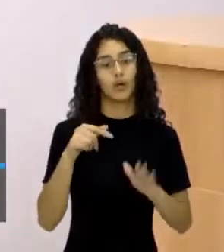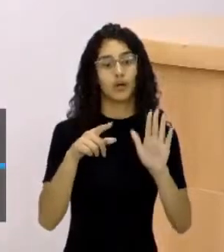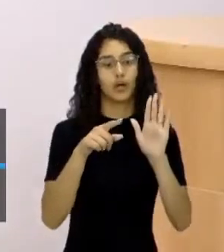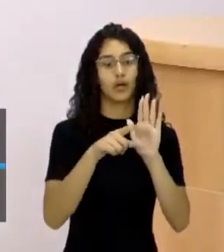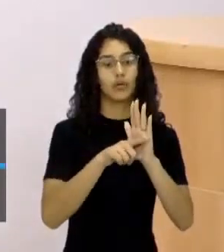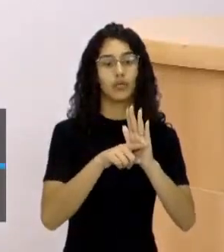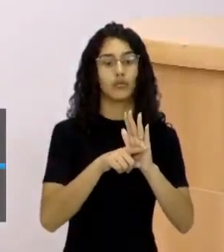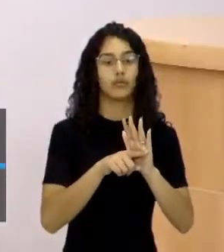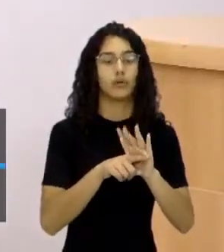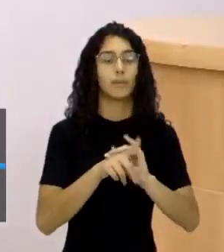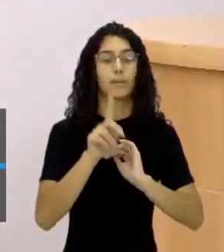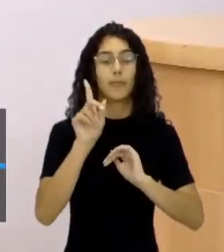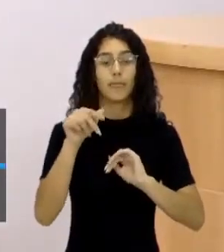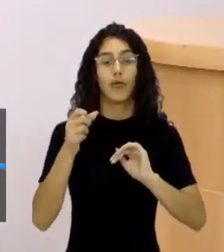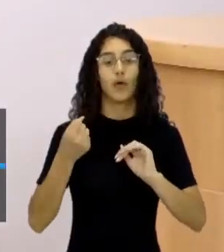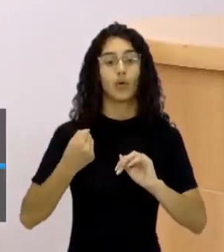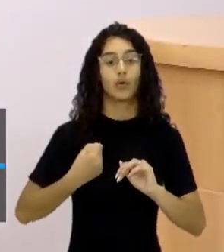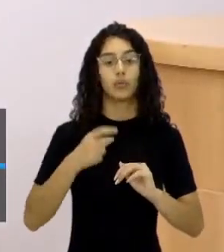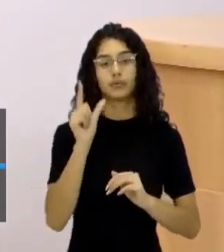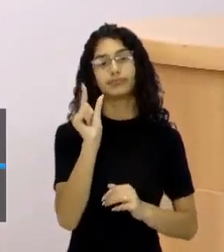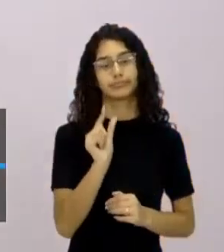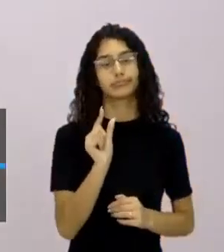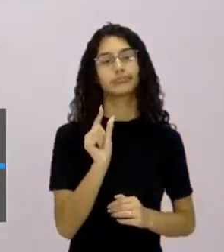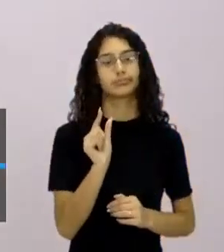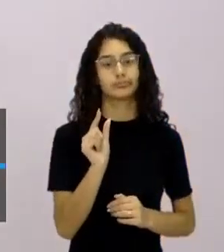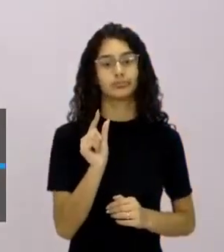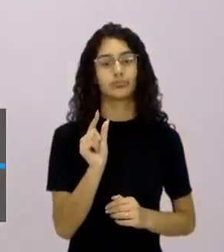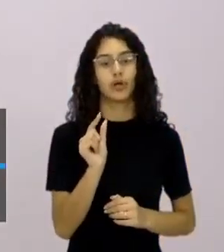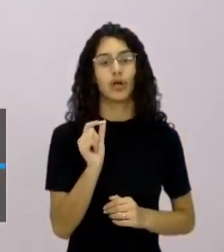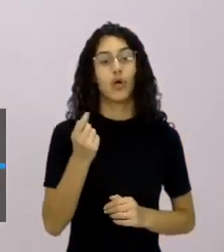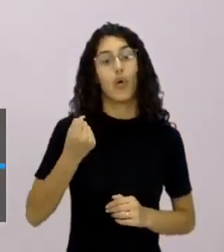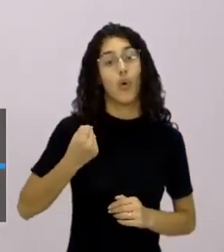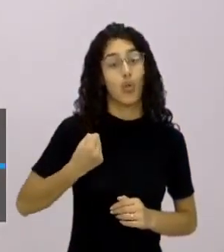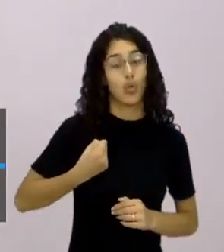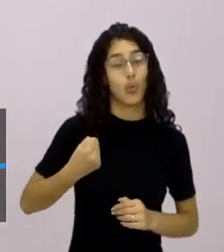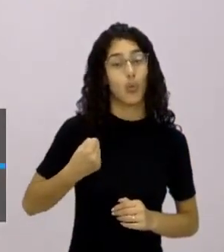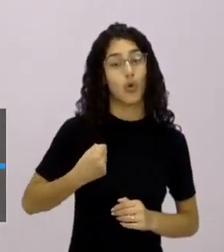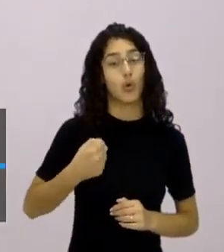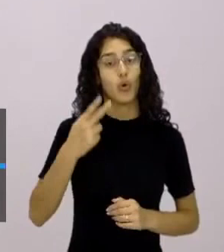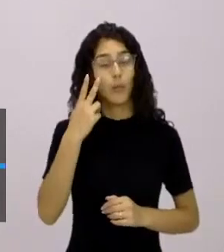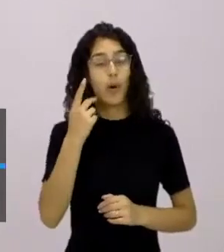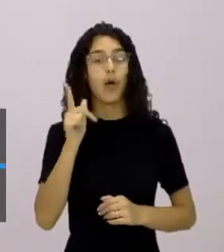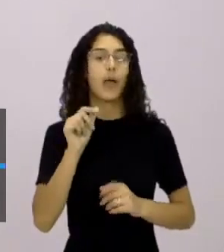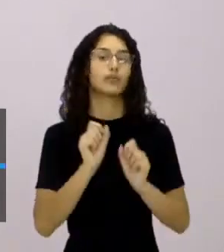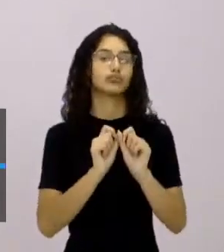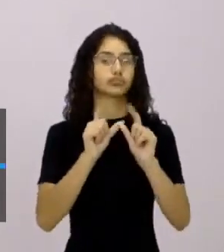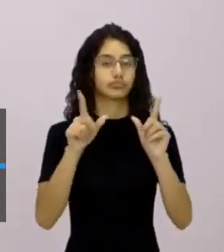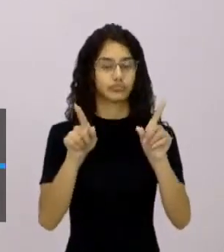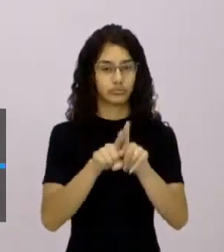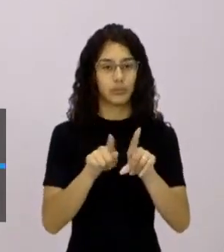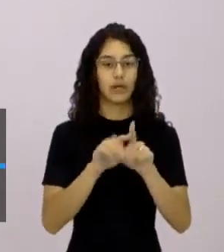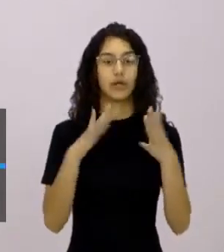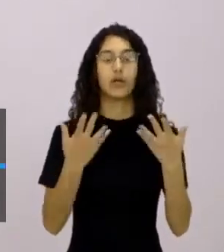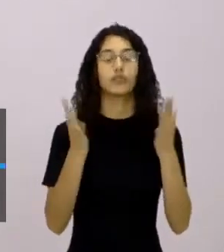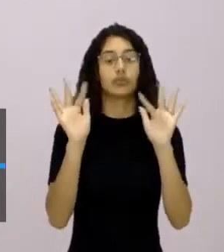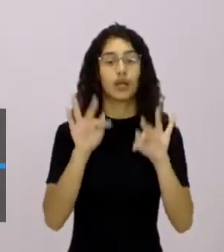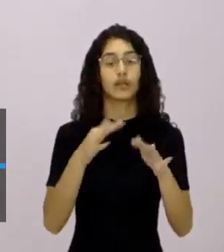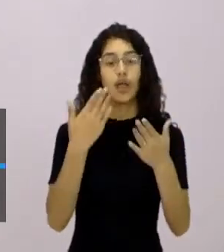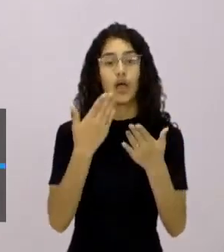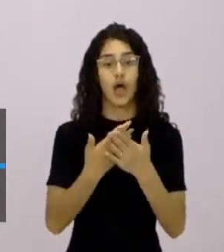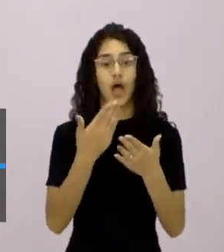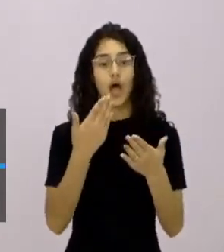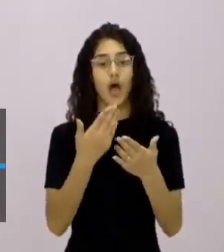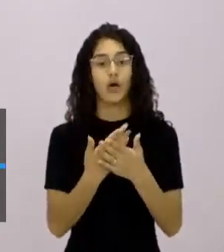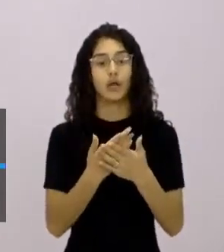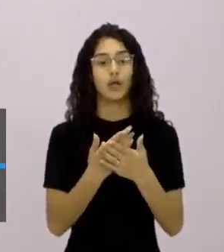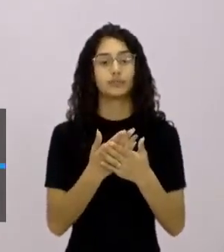negativa, pessoal, é um número muito pequeno. Um número com a potência positiva é um número muito grande, tá certo? E assim a gente vai acabar nossa aula. Esta